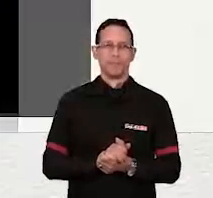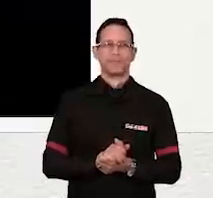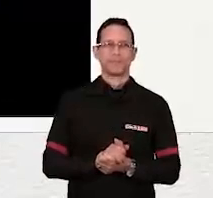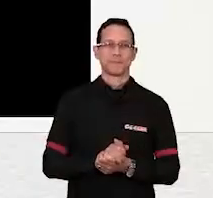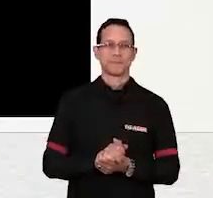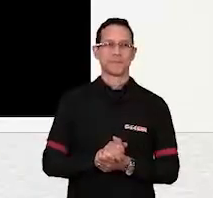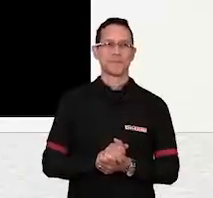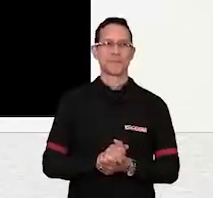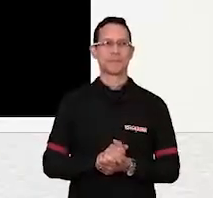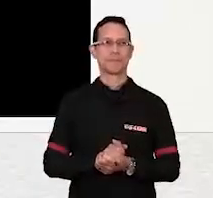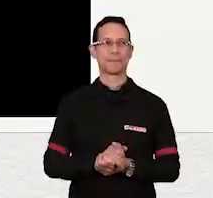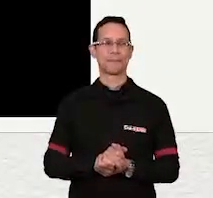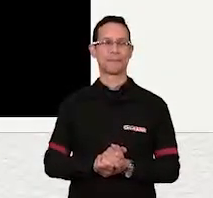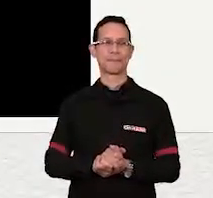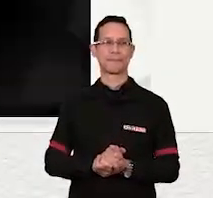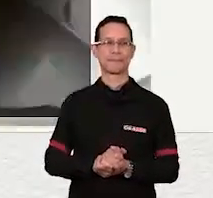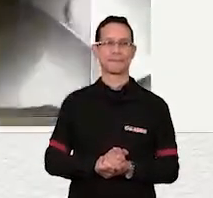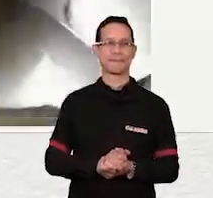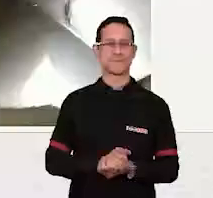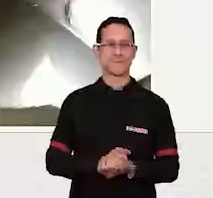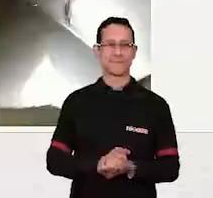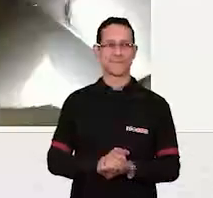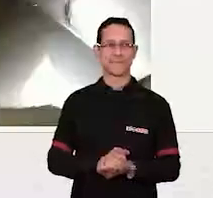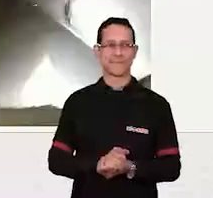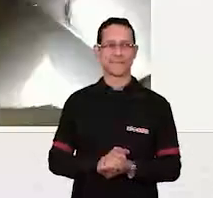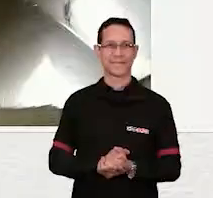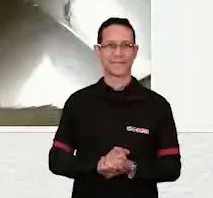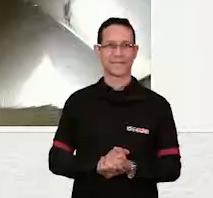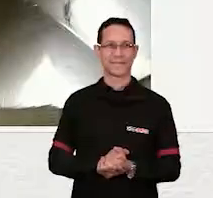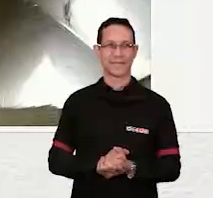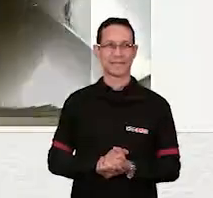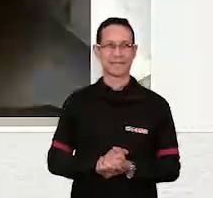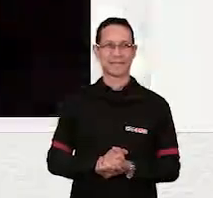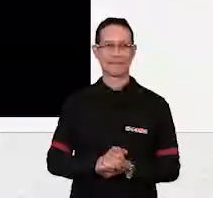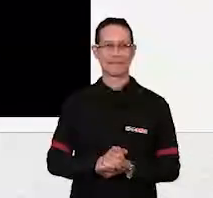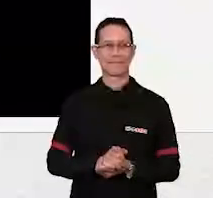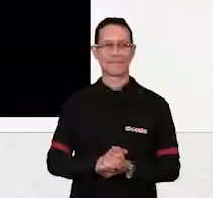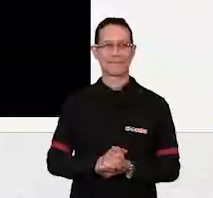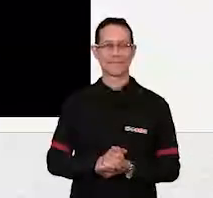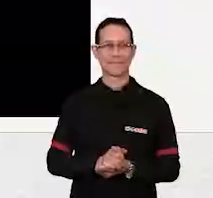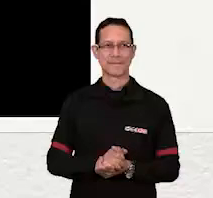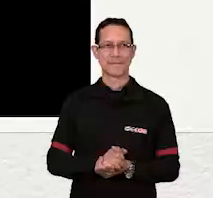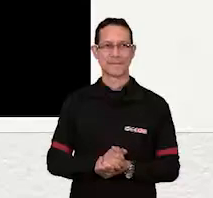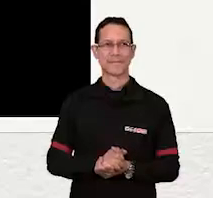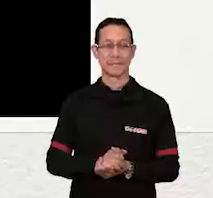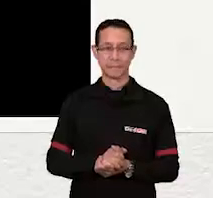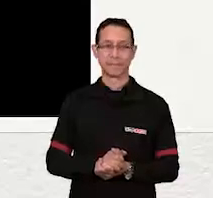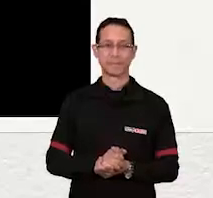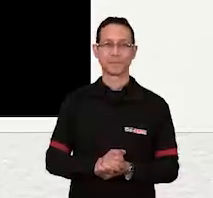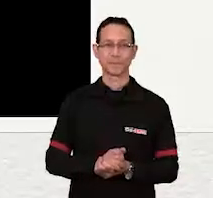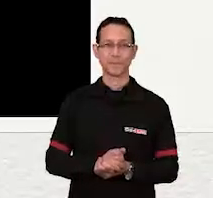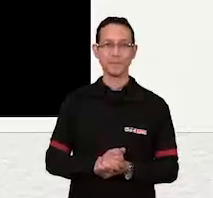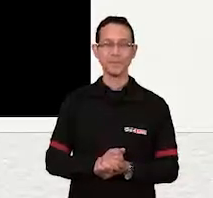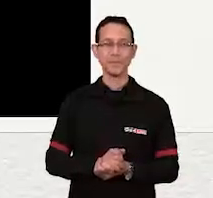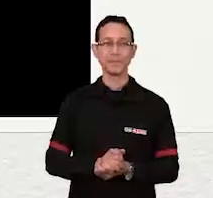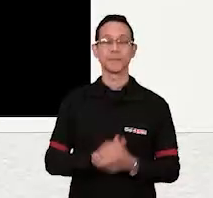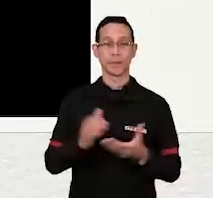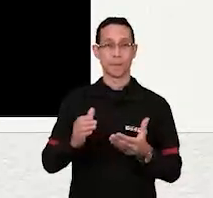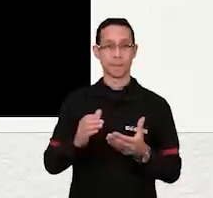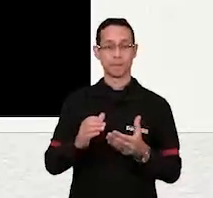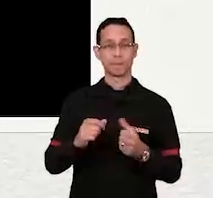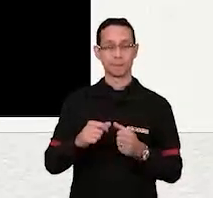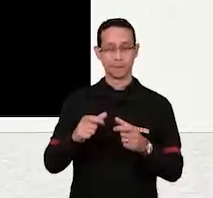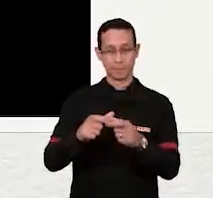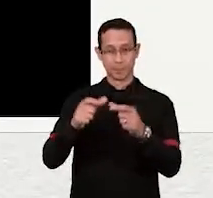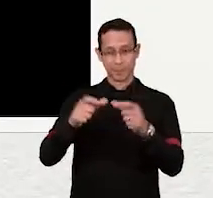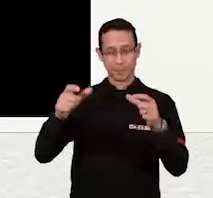Espera aí que você passou junto, eu volto. Vai você. Vamos lá. Então, assim,